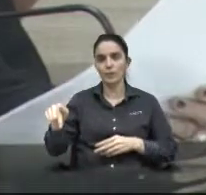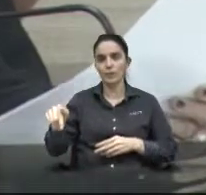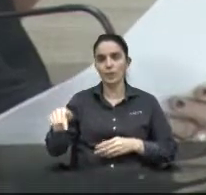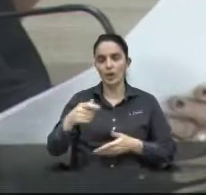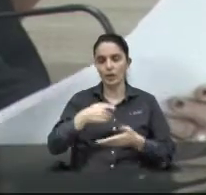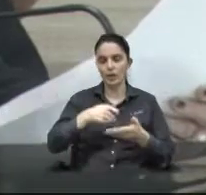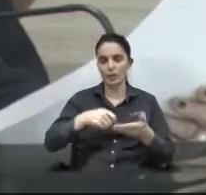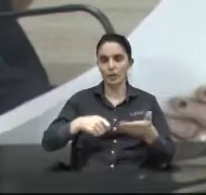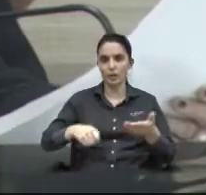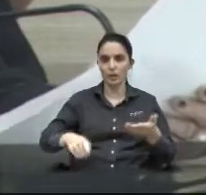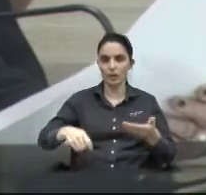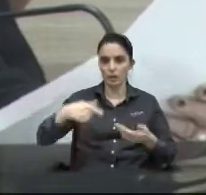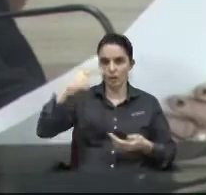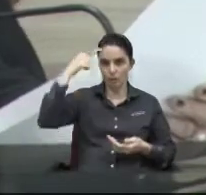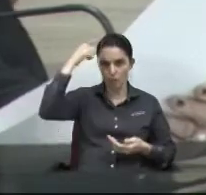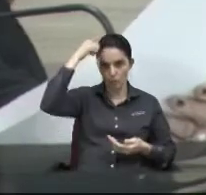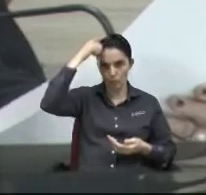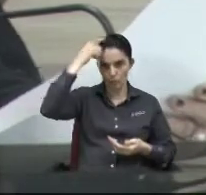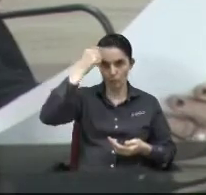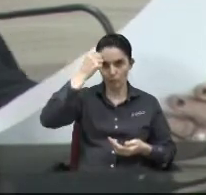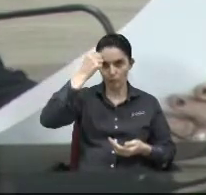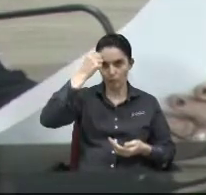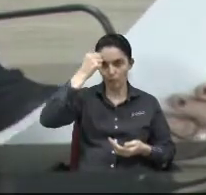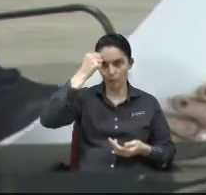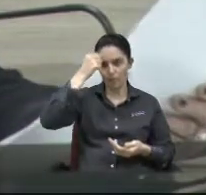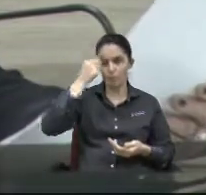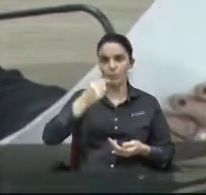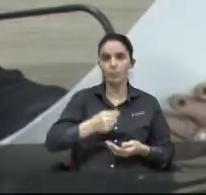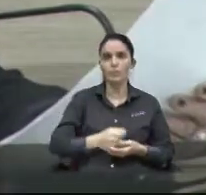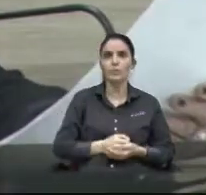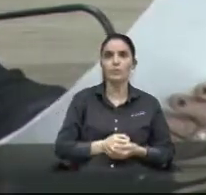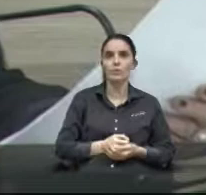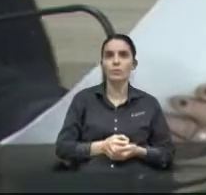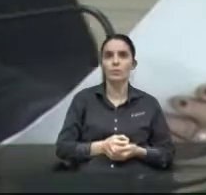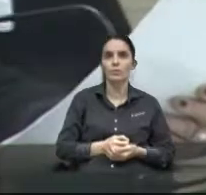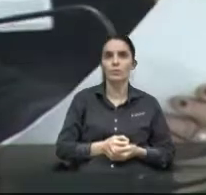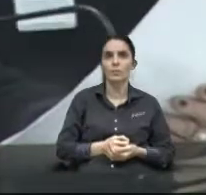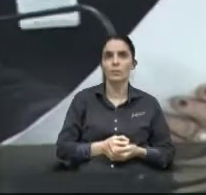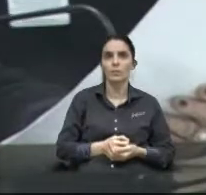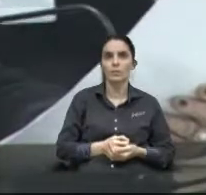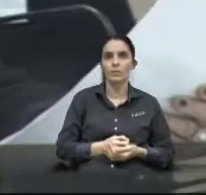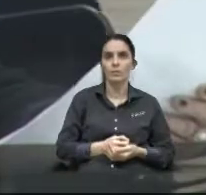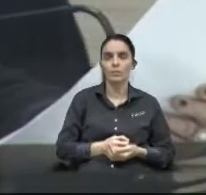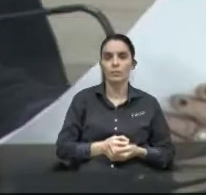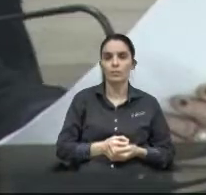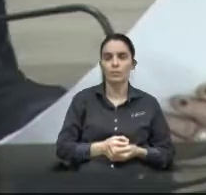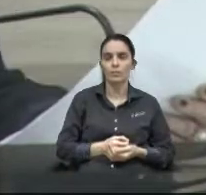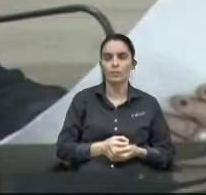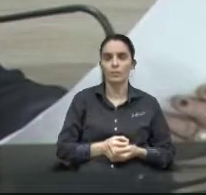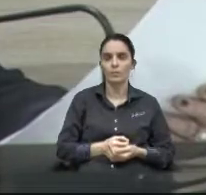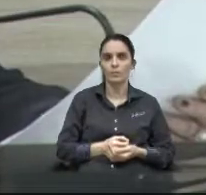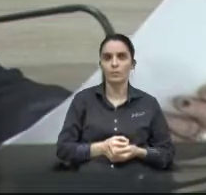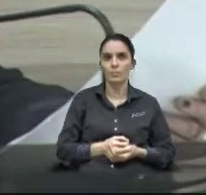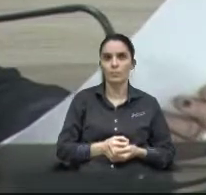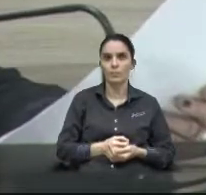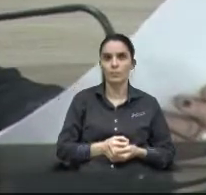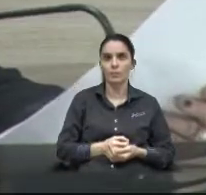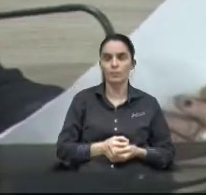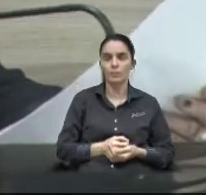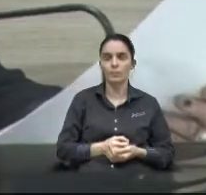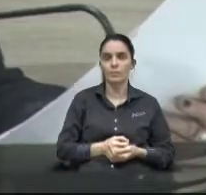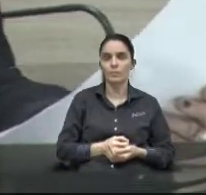Anderson Cornélio, assina o requerimento Anderson Cornélio